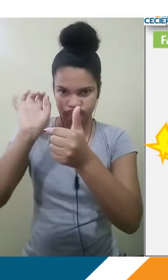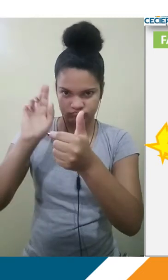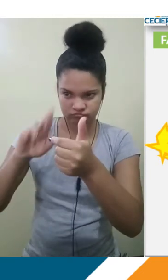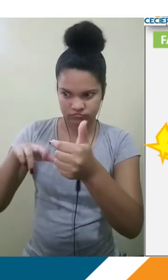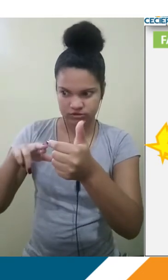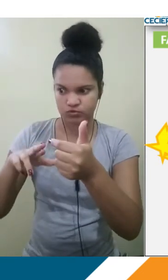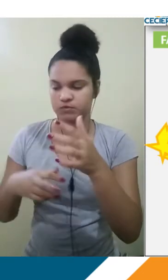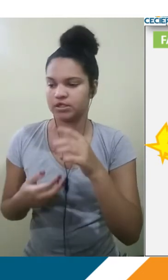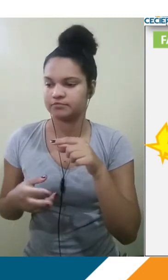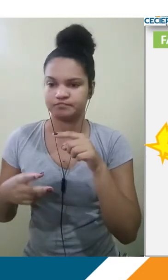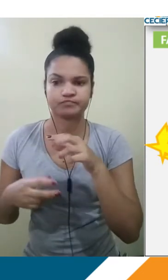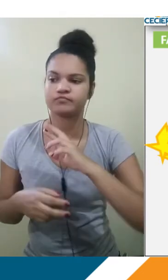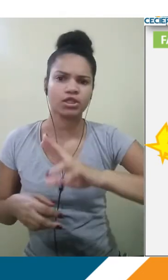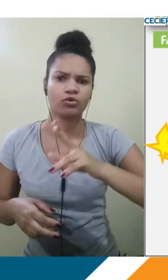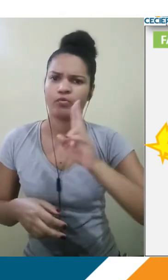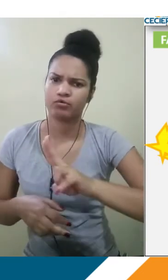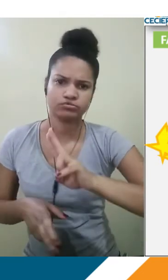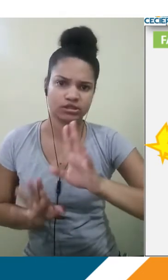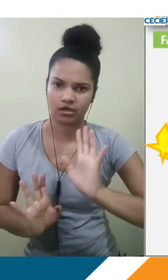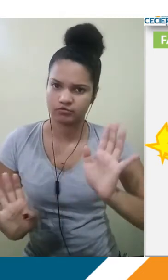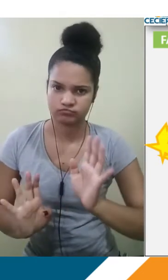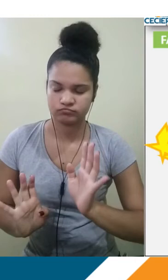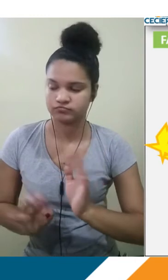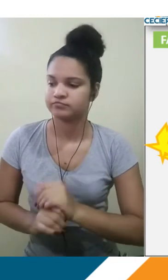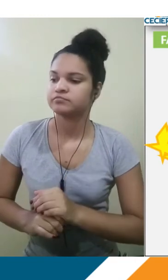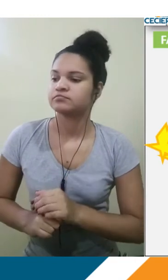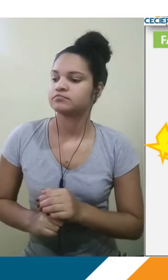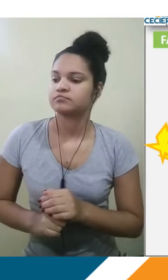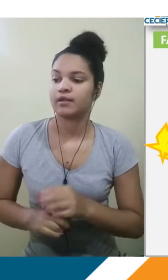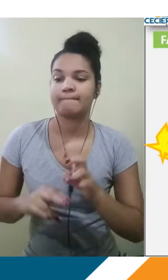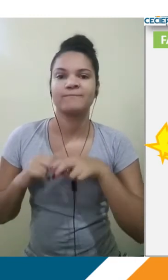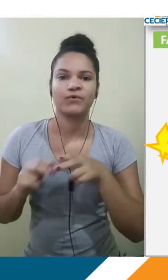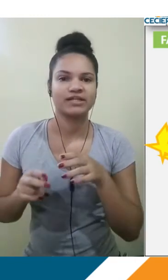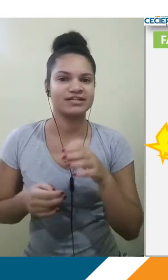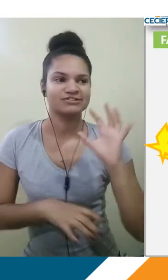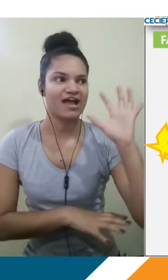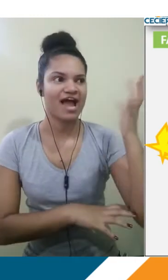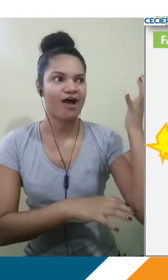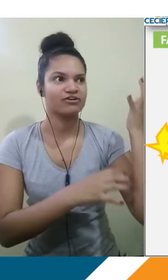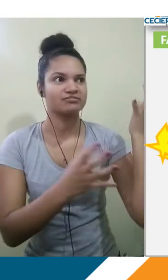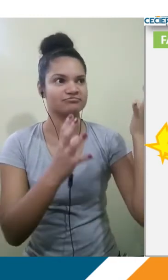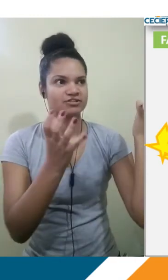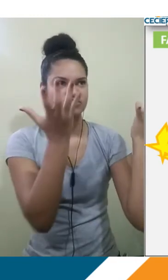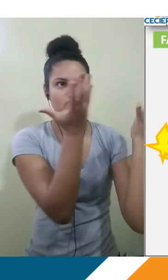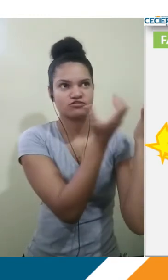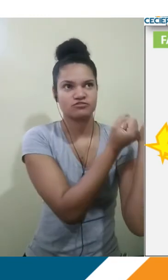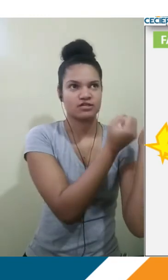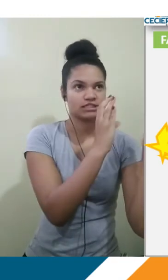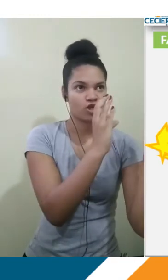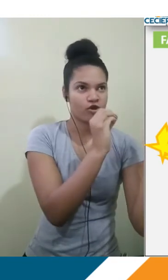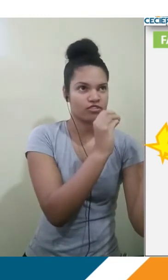é liberado, não é aproveitado, não é utilizado na fotossíntese. Por isso, seres fotossintetizantes liberam oxigênio